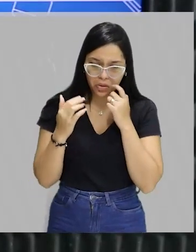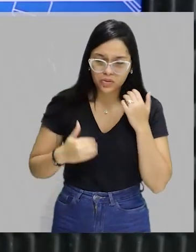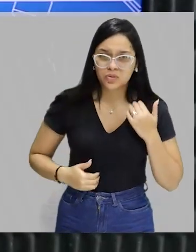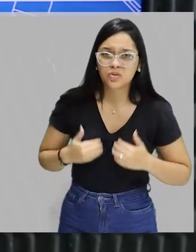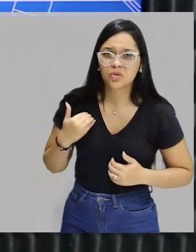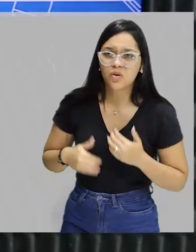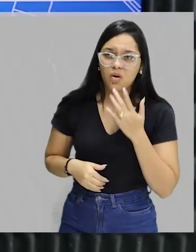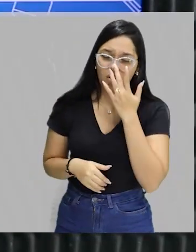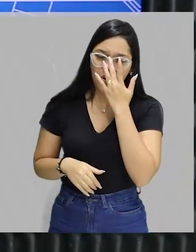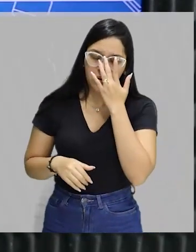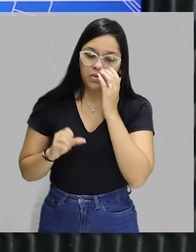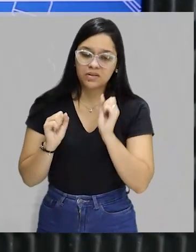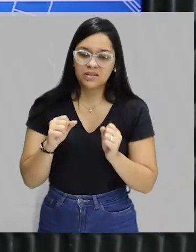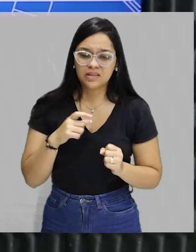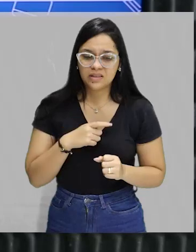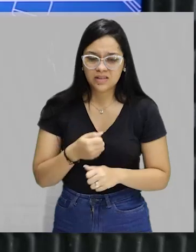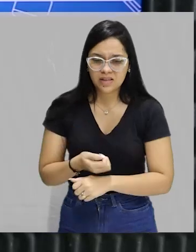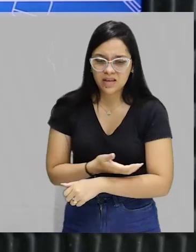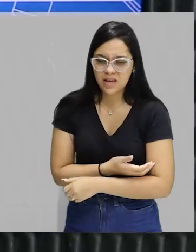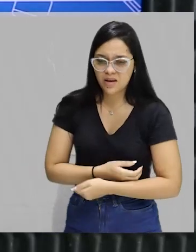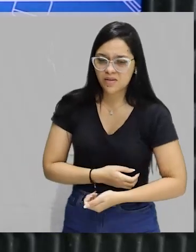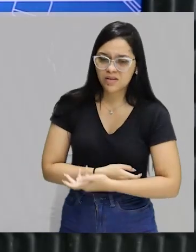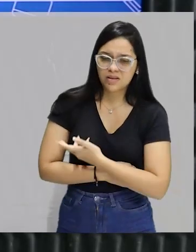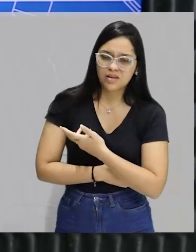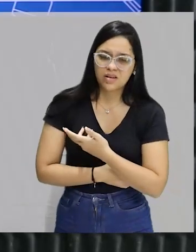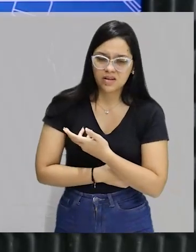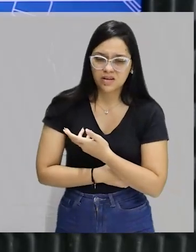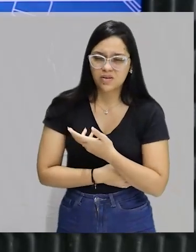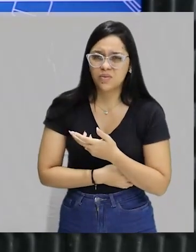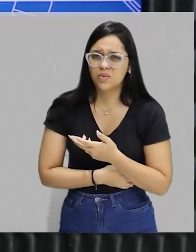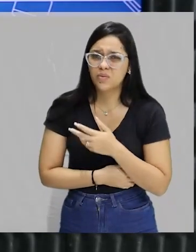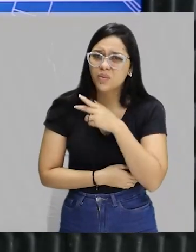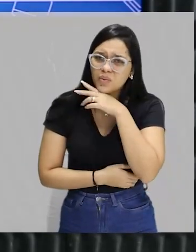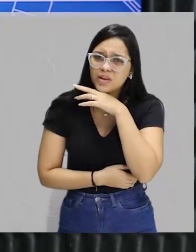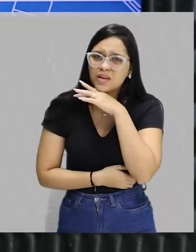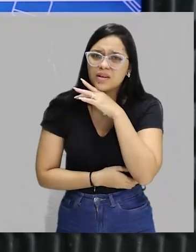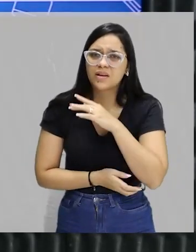corpos são feitos para criar esse efeito emocional muito doloroso.